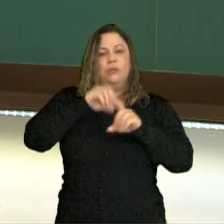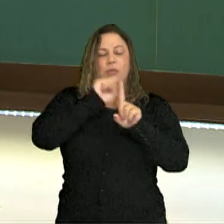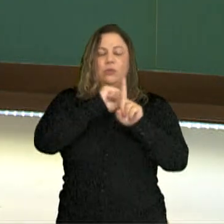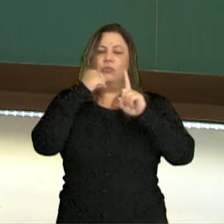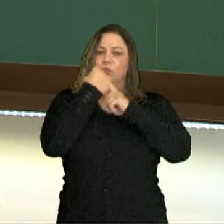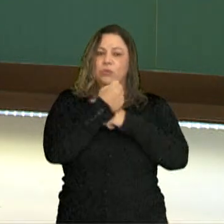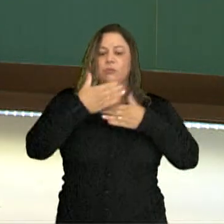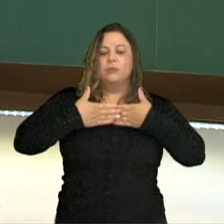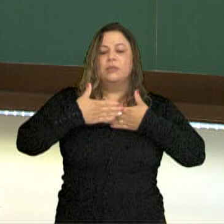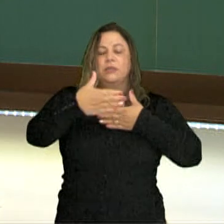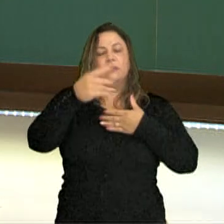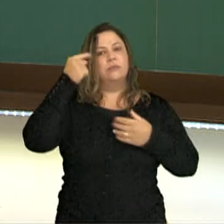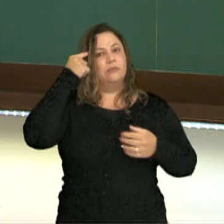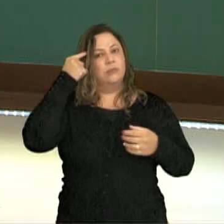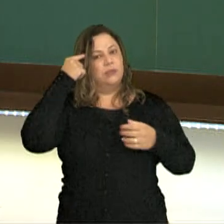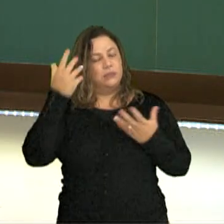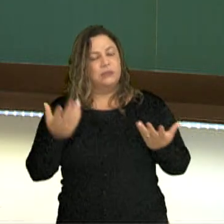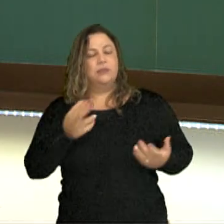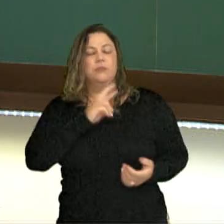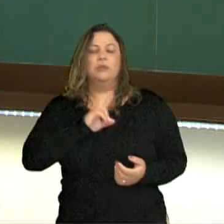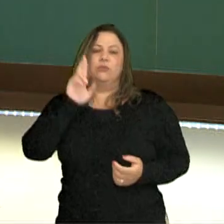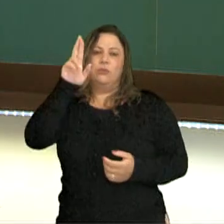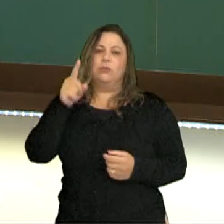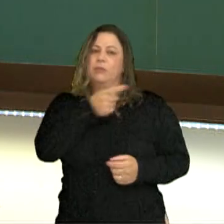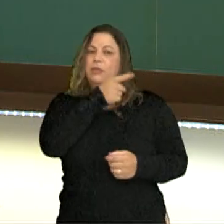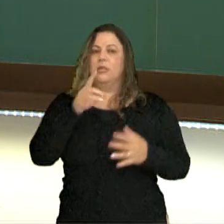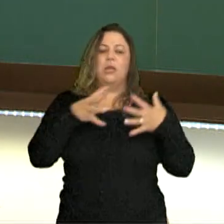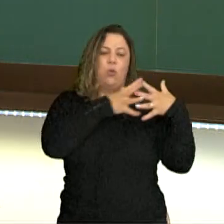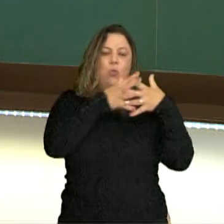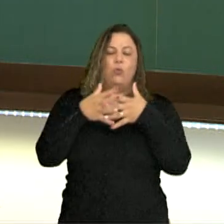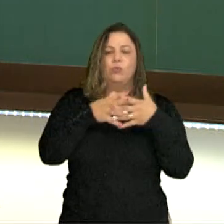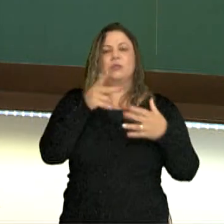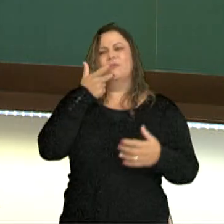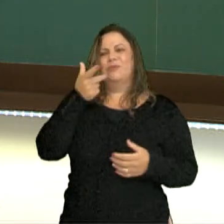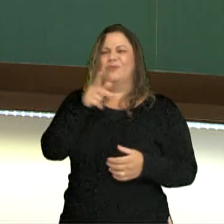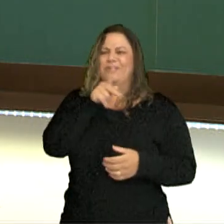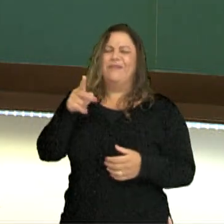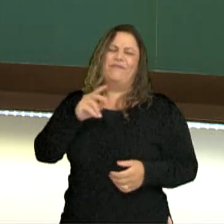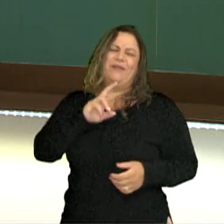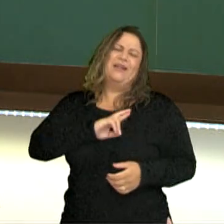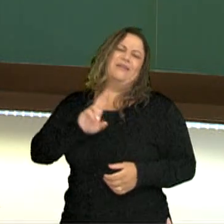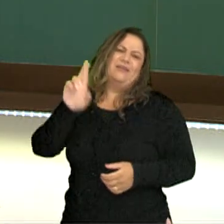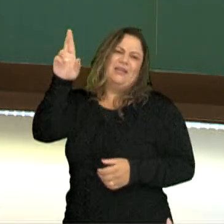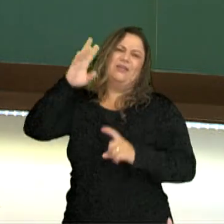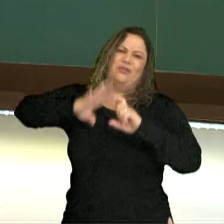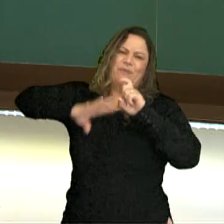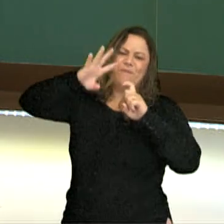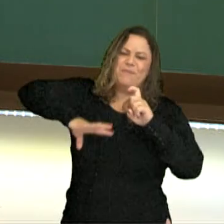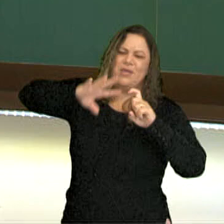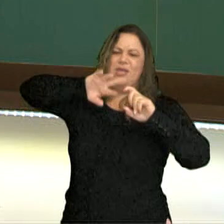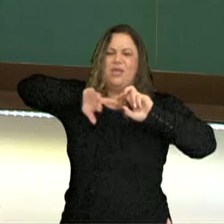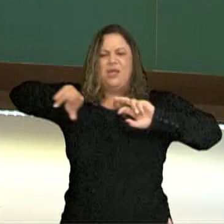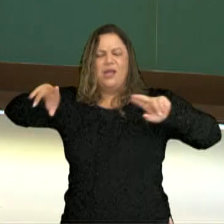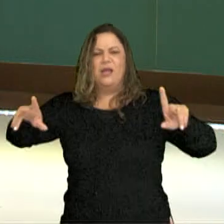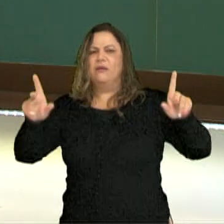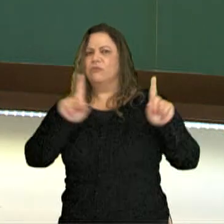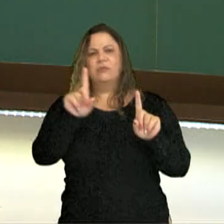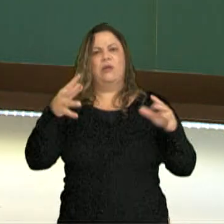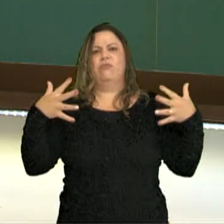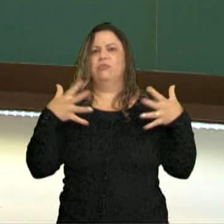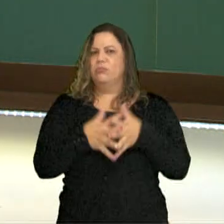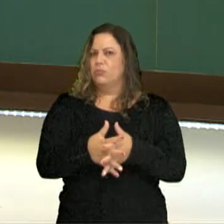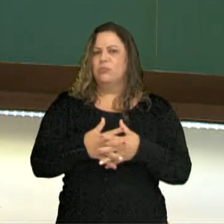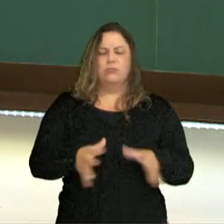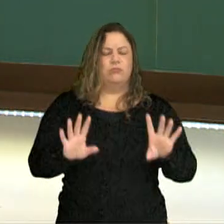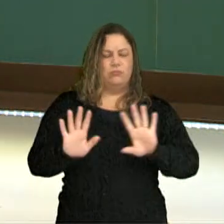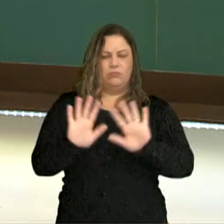pensamento religioso, tá? Então, para não confundir, o professor está falando aí de mito e que não sei o quê, religião, mito, então não confundam as